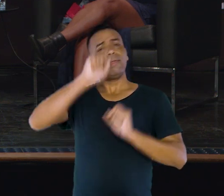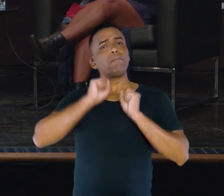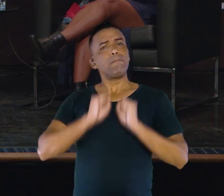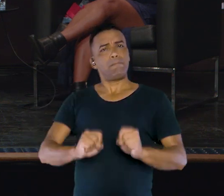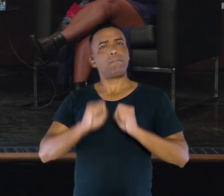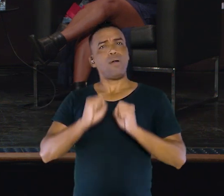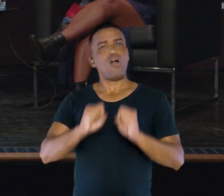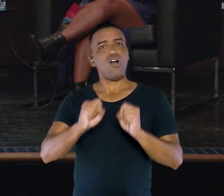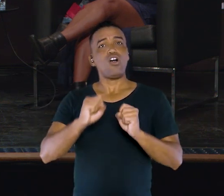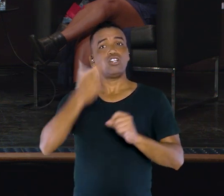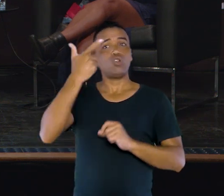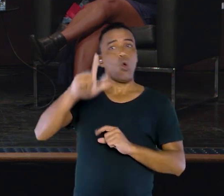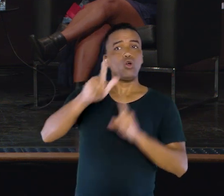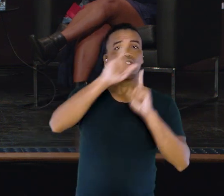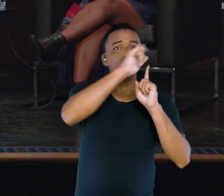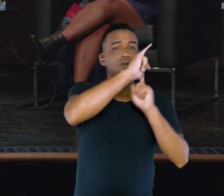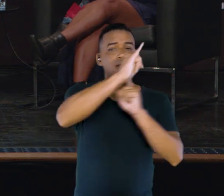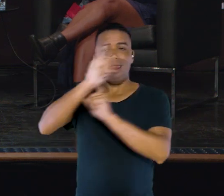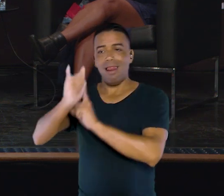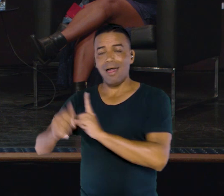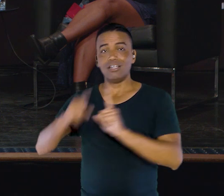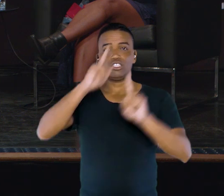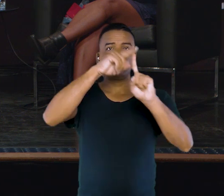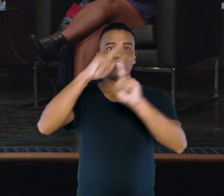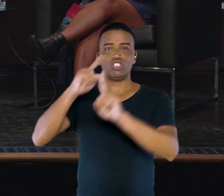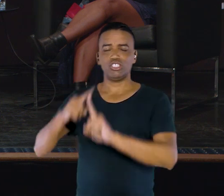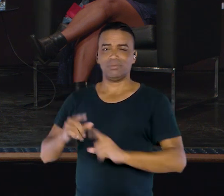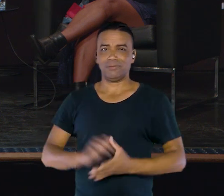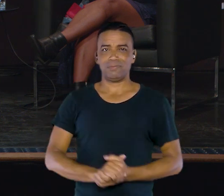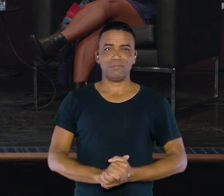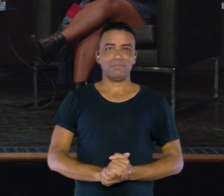aprender também com essas outras narrativas.